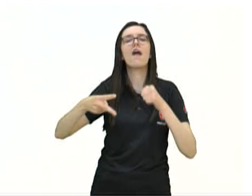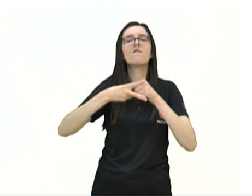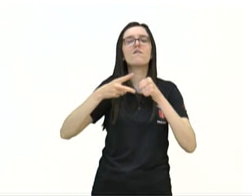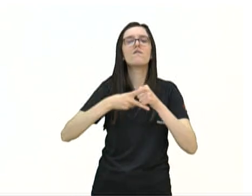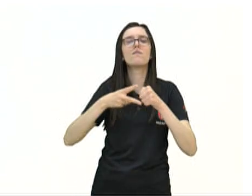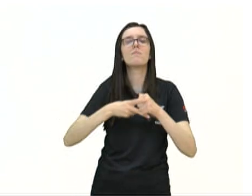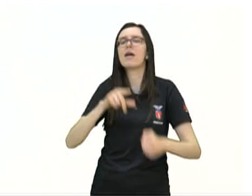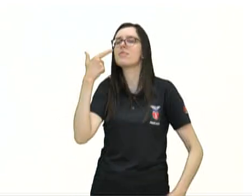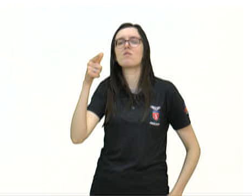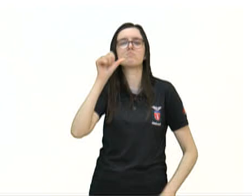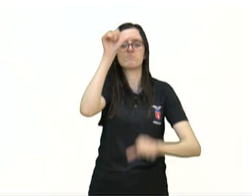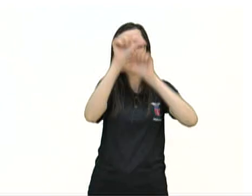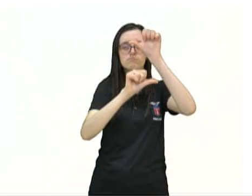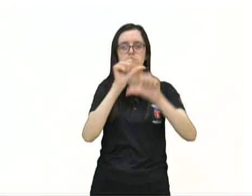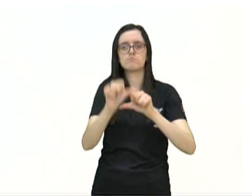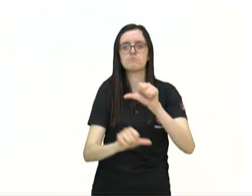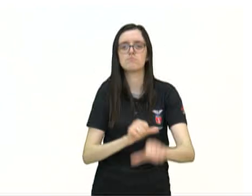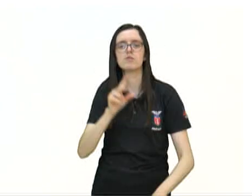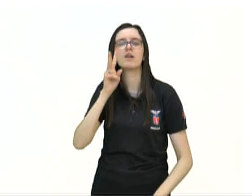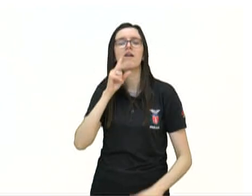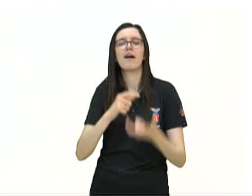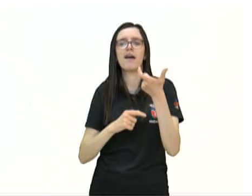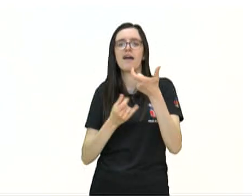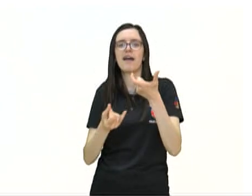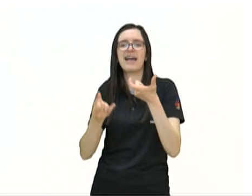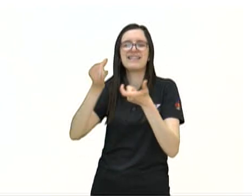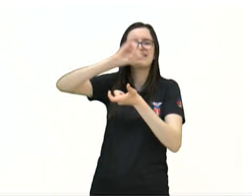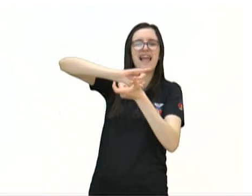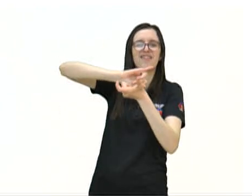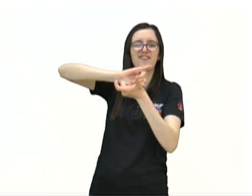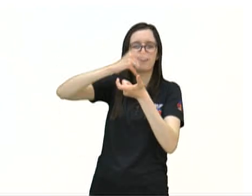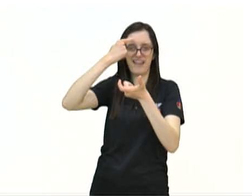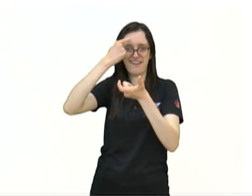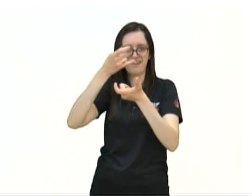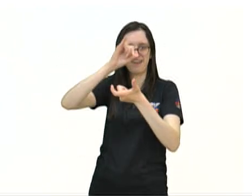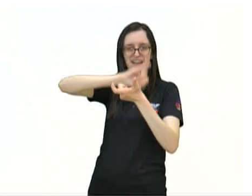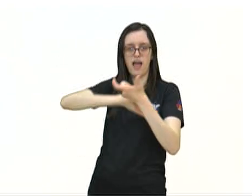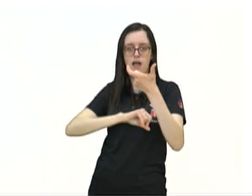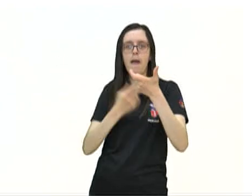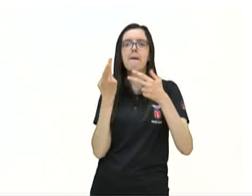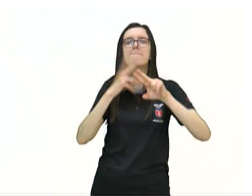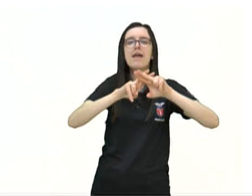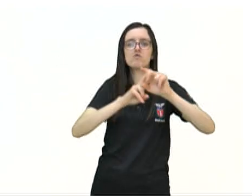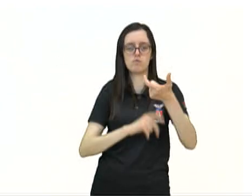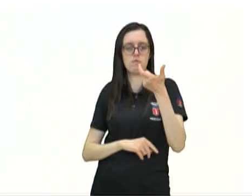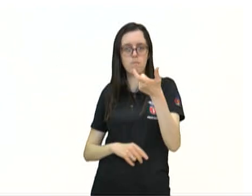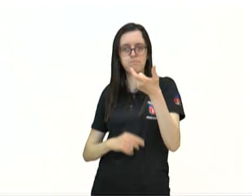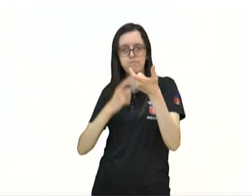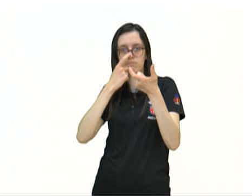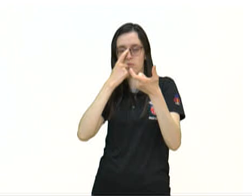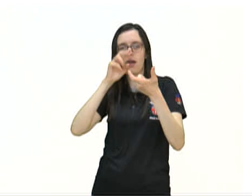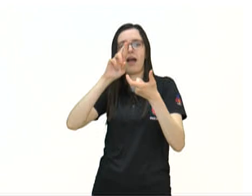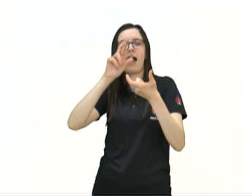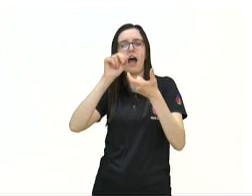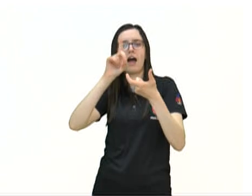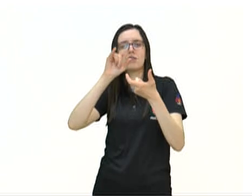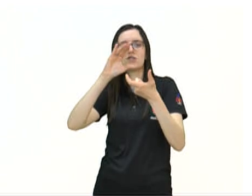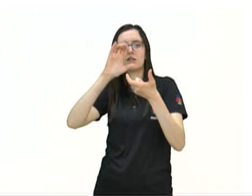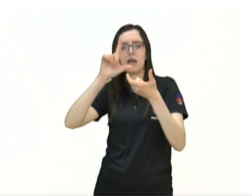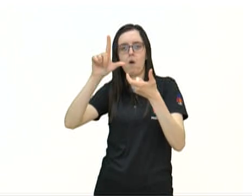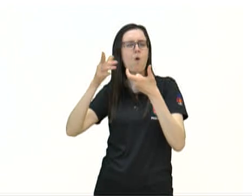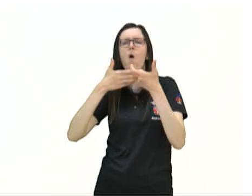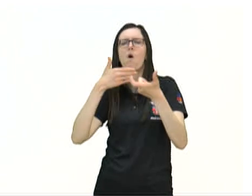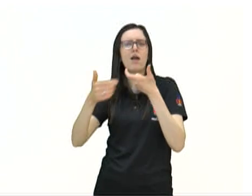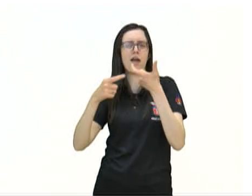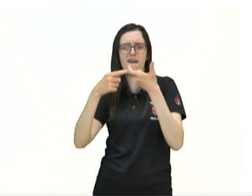não possuem alteração em seu radical. Olha só. Aqui é o meu radical, certo? Ele não possui